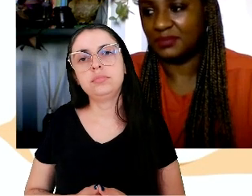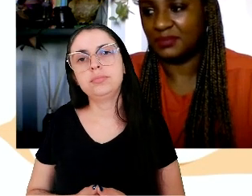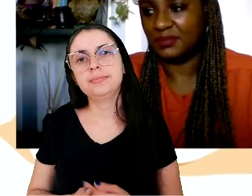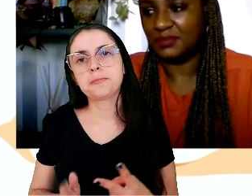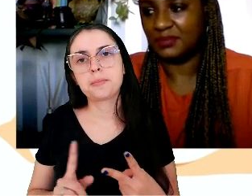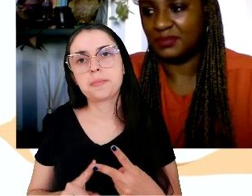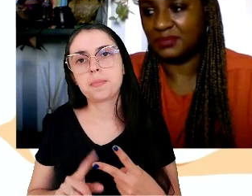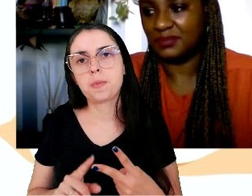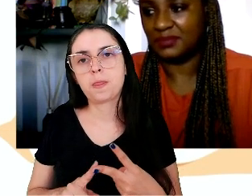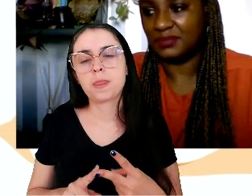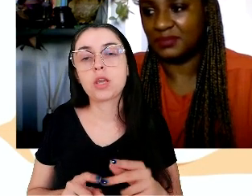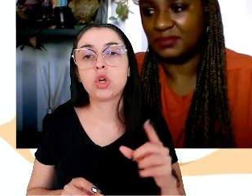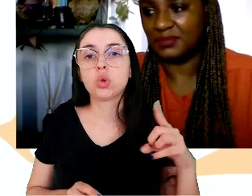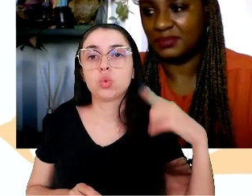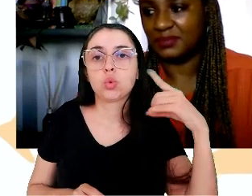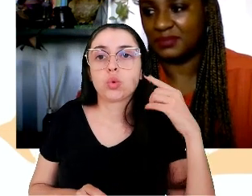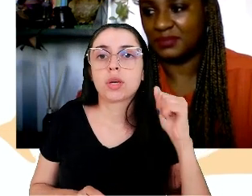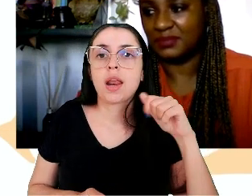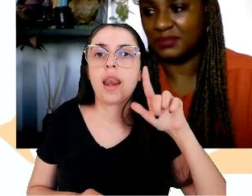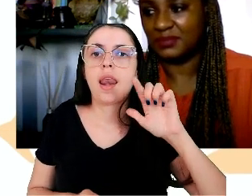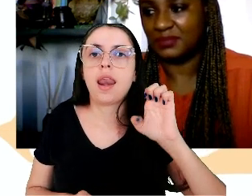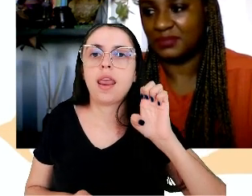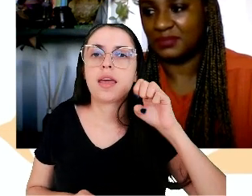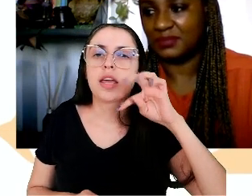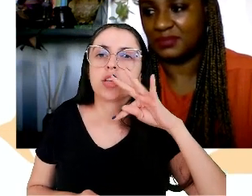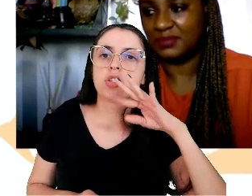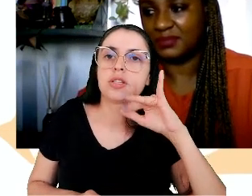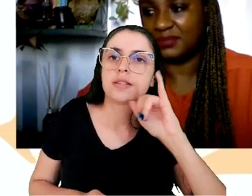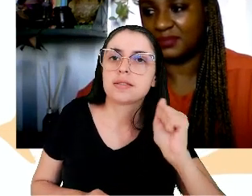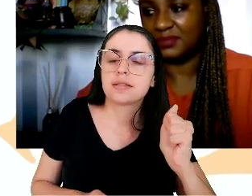e a doutora Letícia,